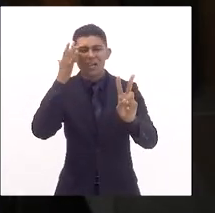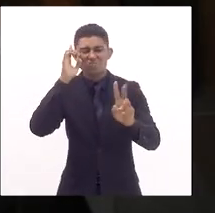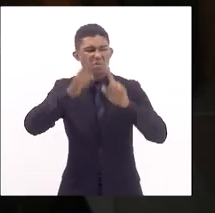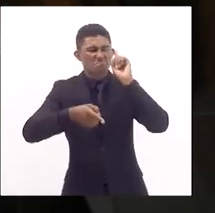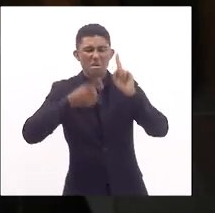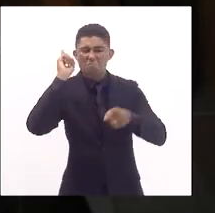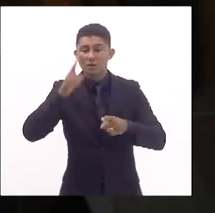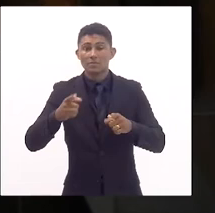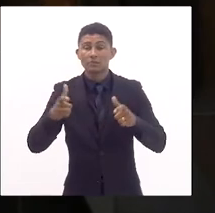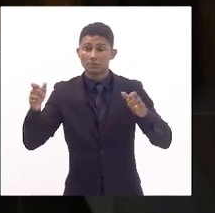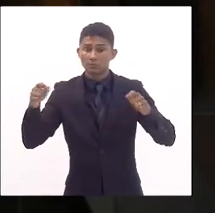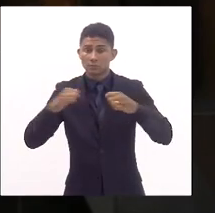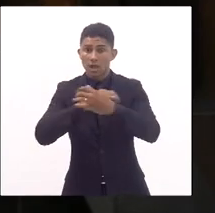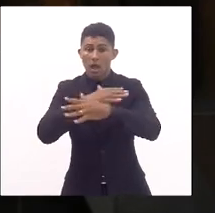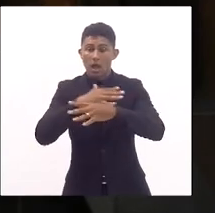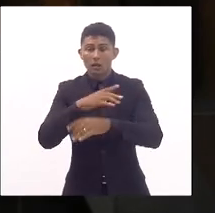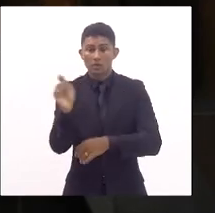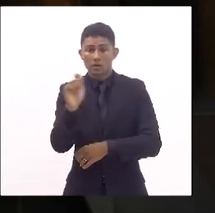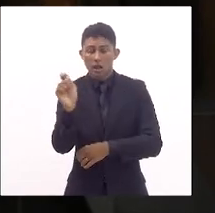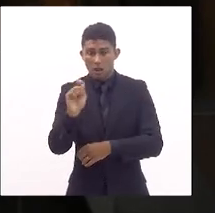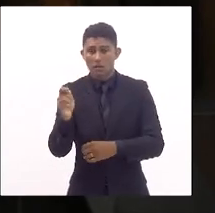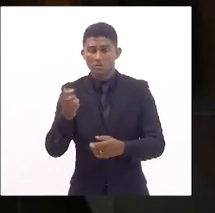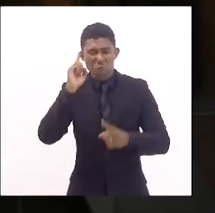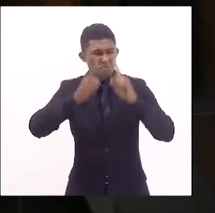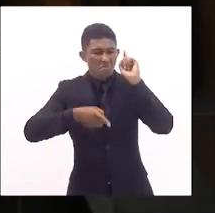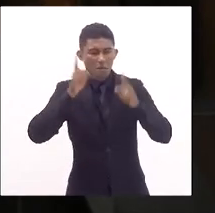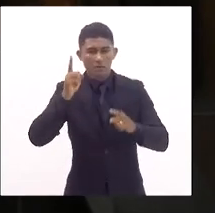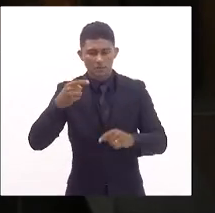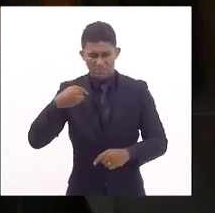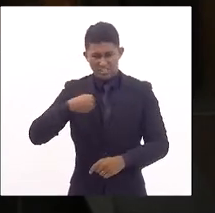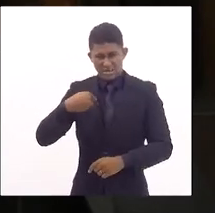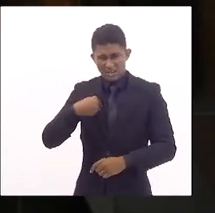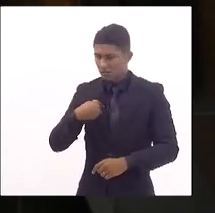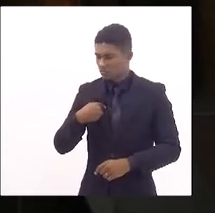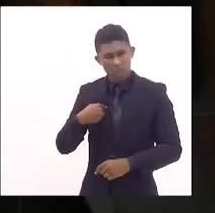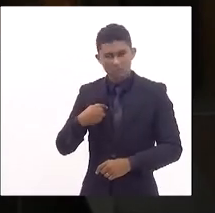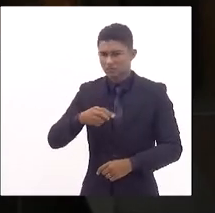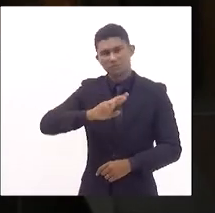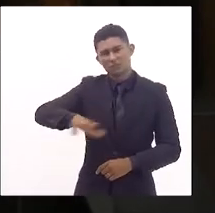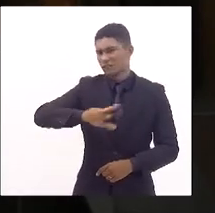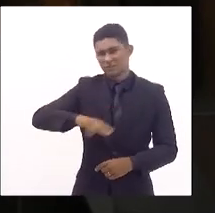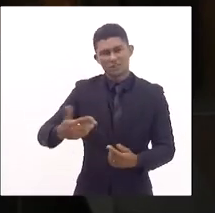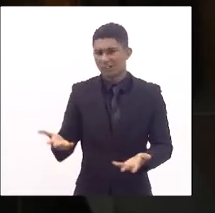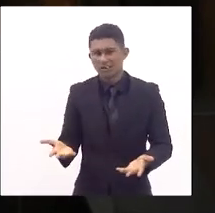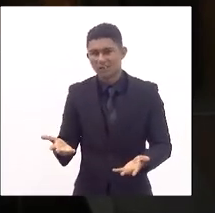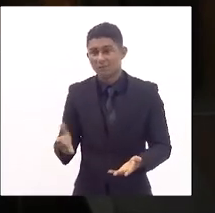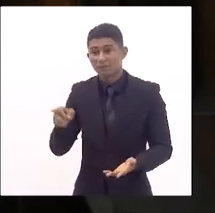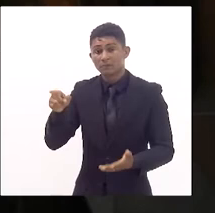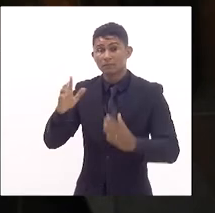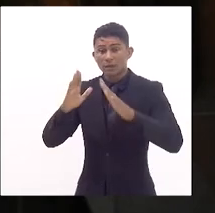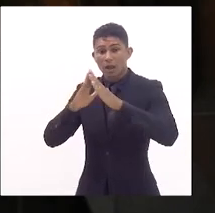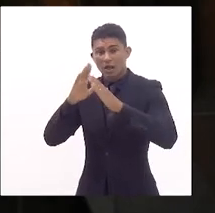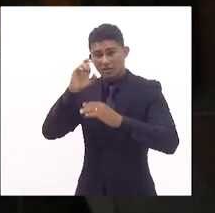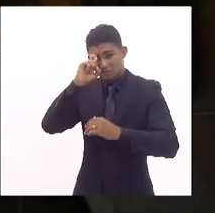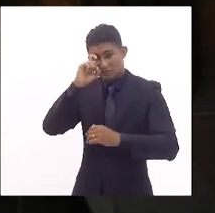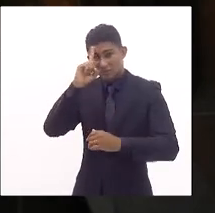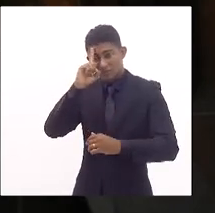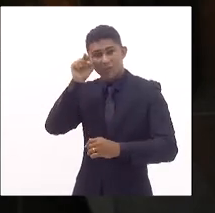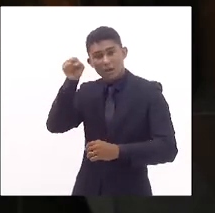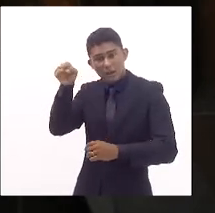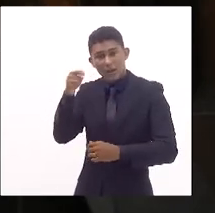todos em Araruama só que eu fui eleito pelo povo e aquela unidade de pronto-atendimento tem verba Estadual